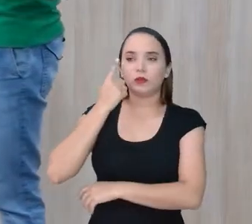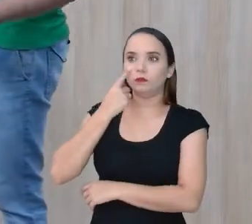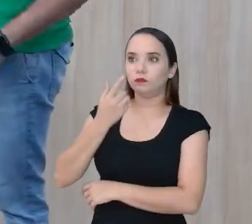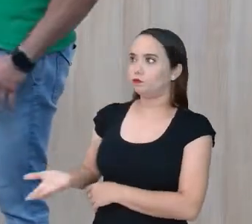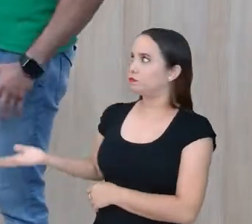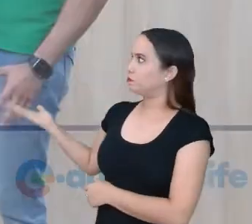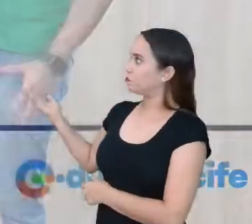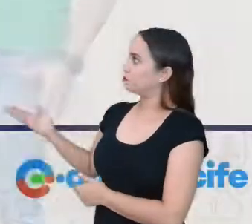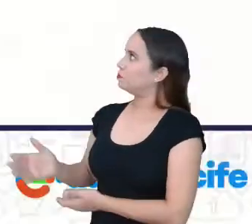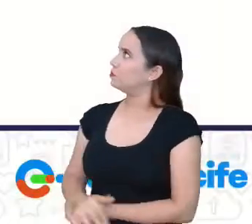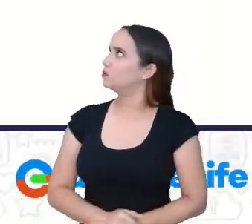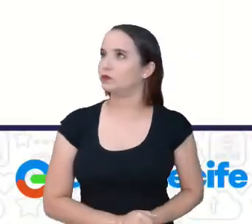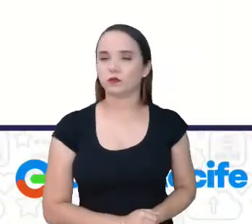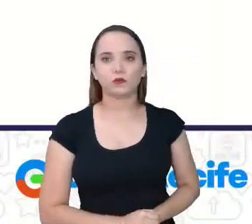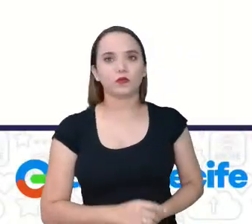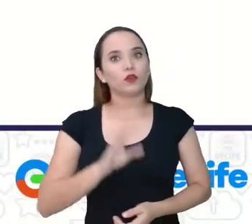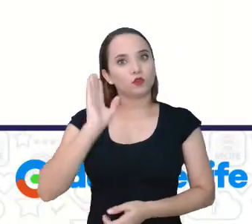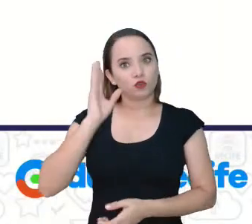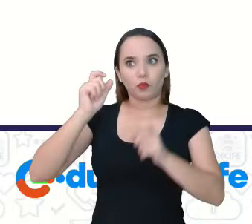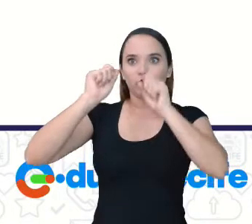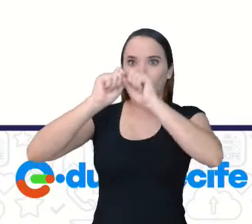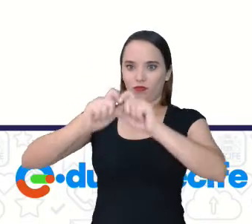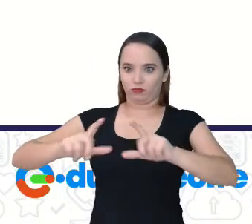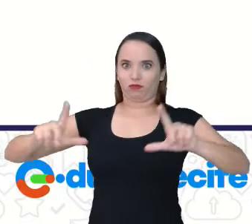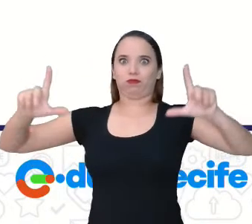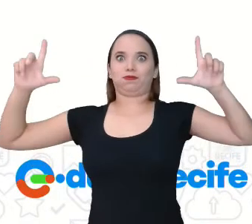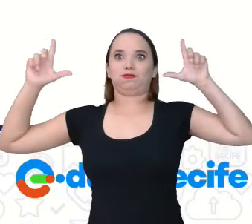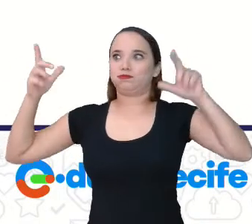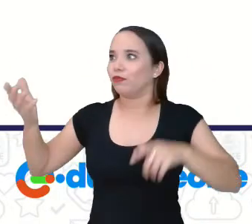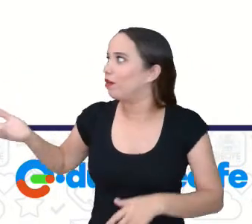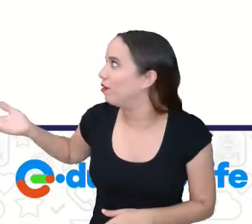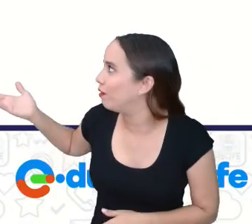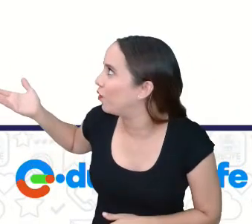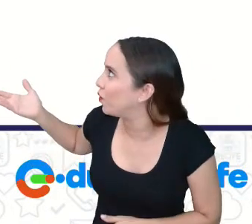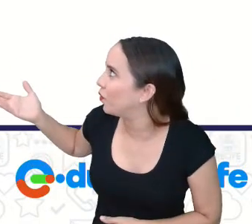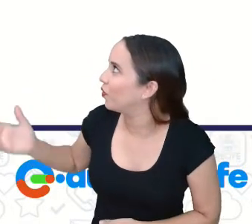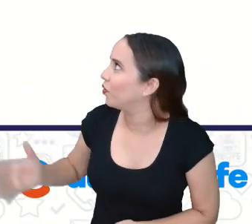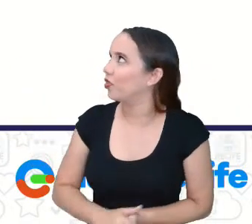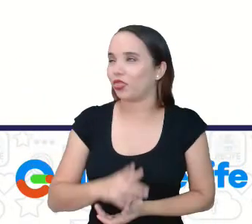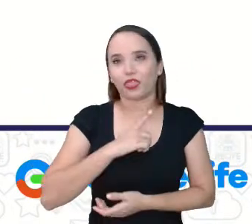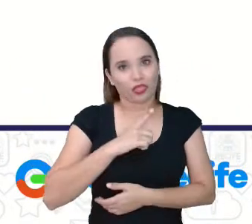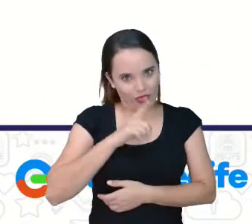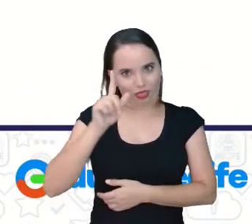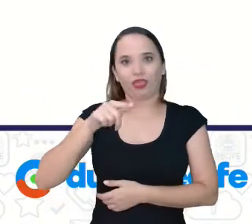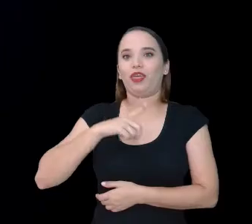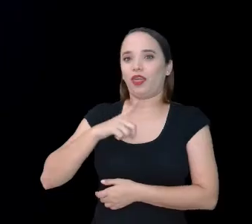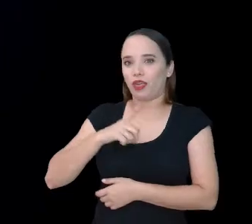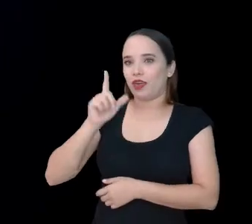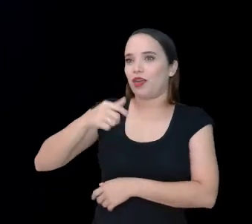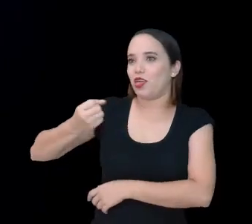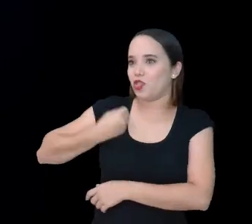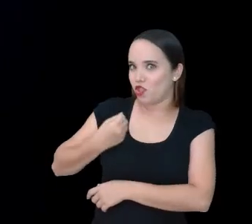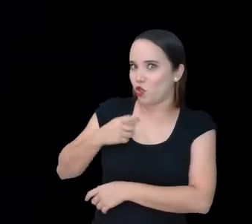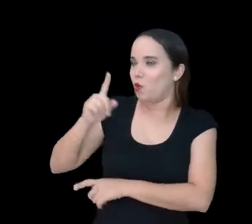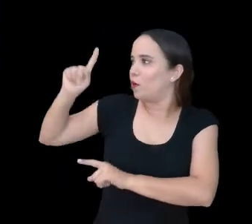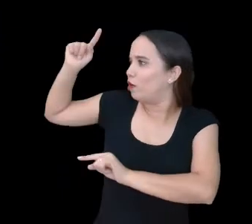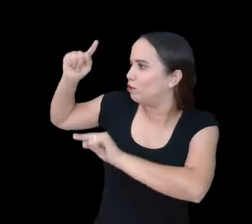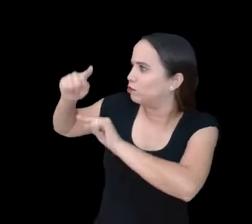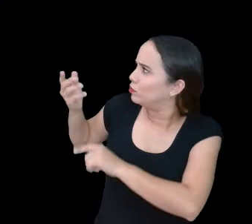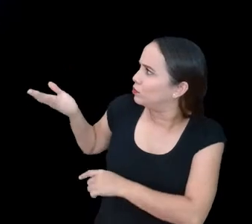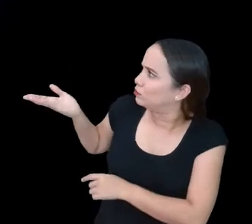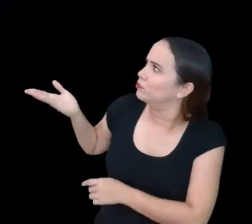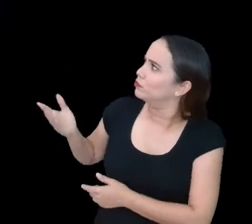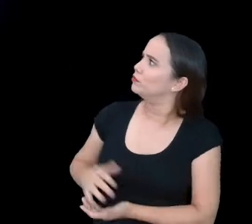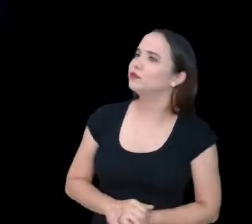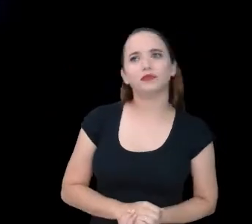coloquei aí, bem grandão aí para você, que existem números muito grandes e que existem números também muito pequenos,